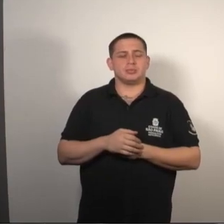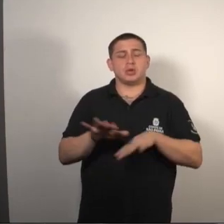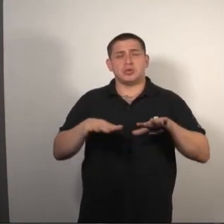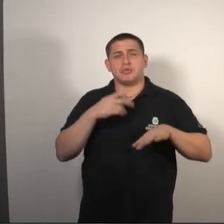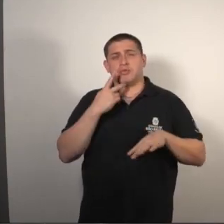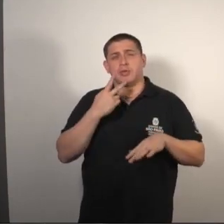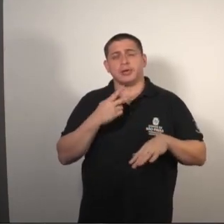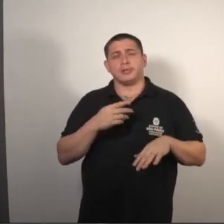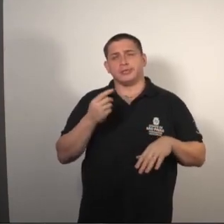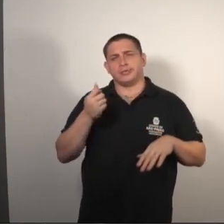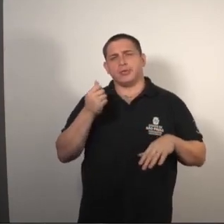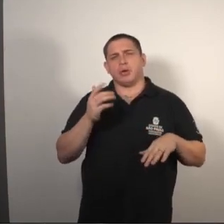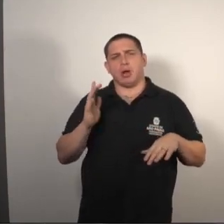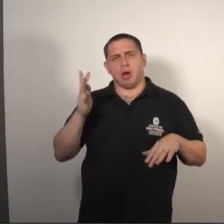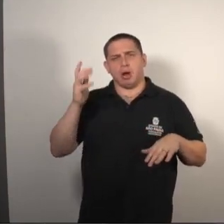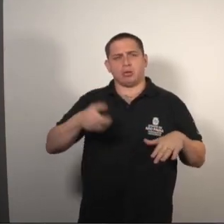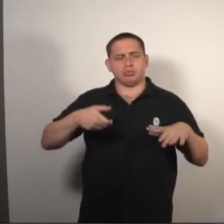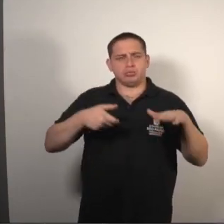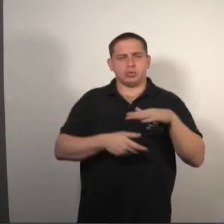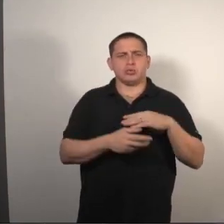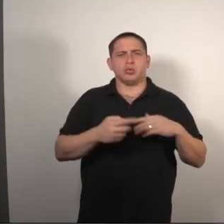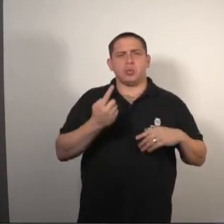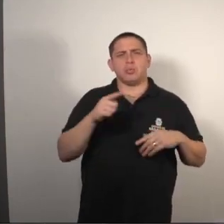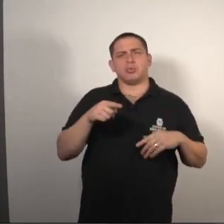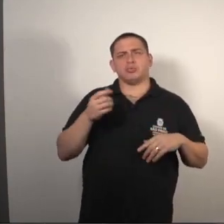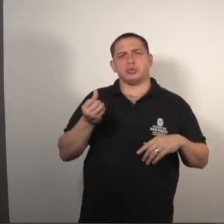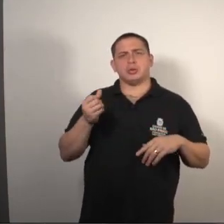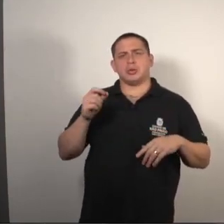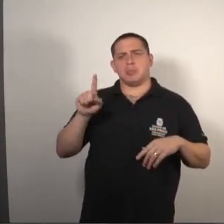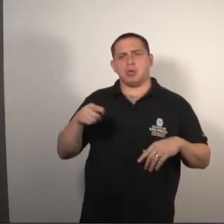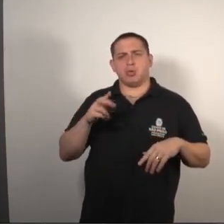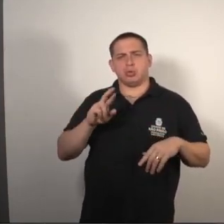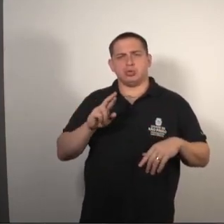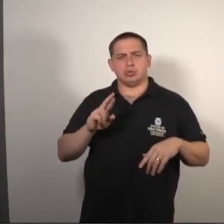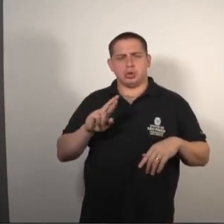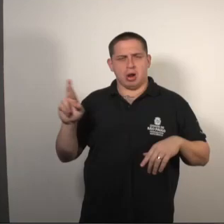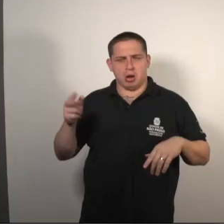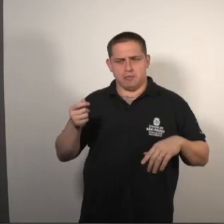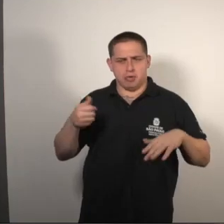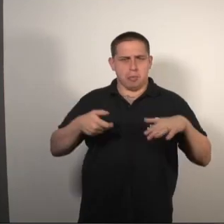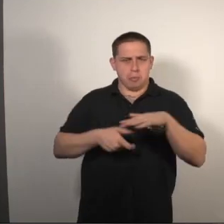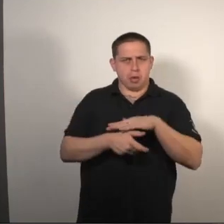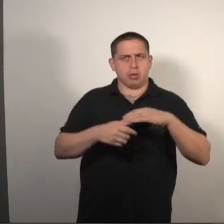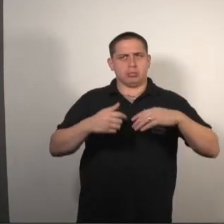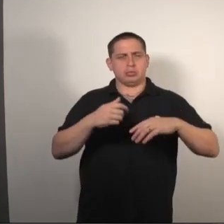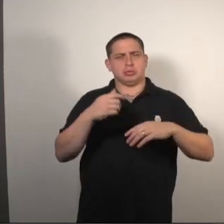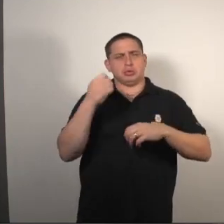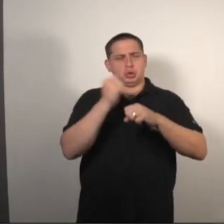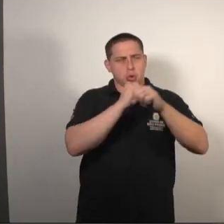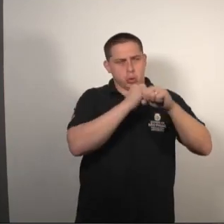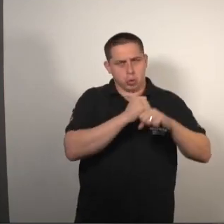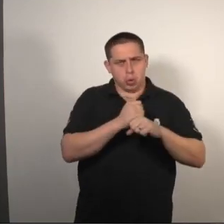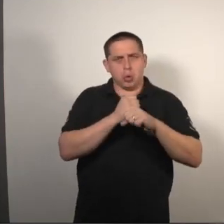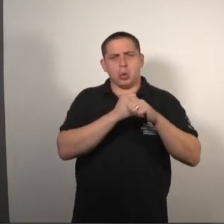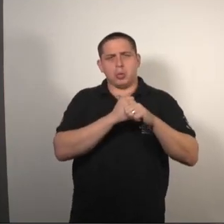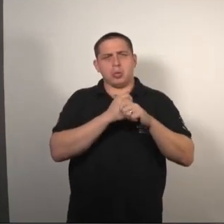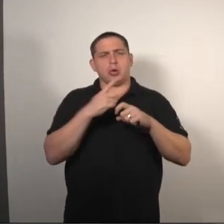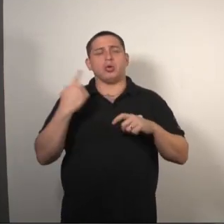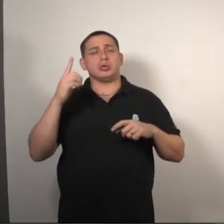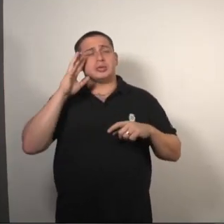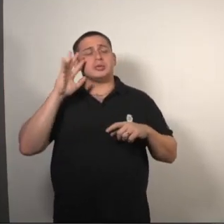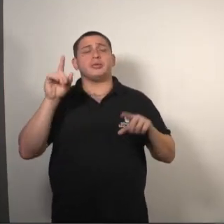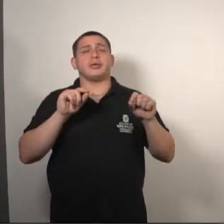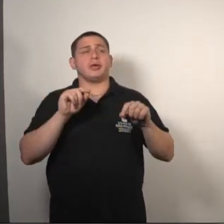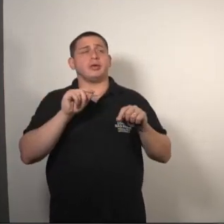1,6 bilhões, evidentemente o foco aqui é salvar vidas, prever acidentes, fazer